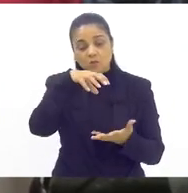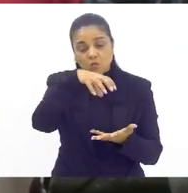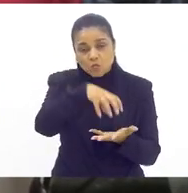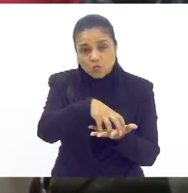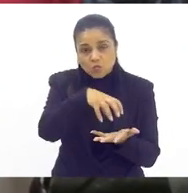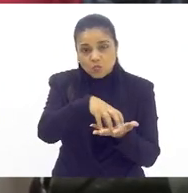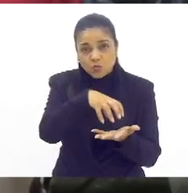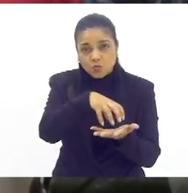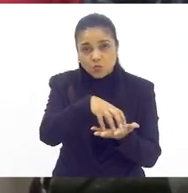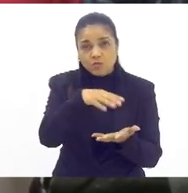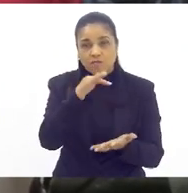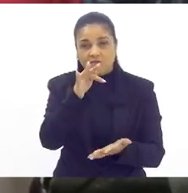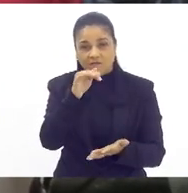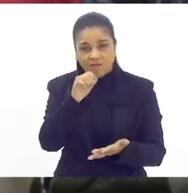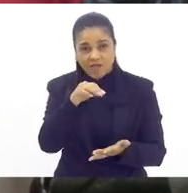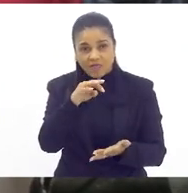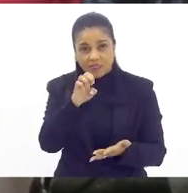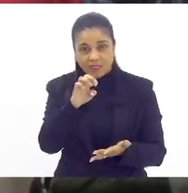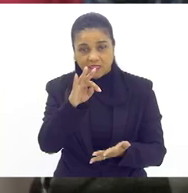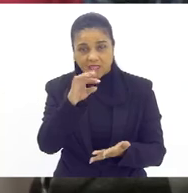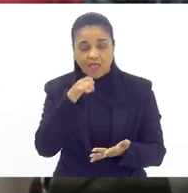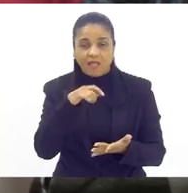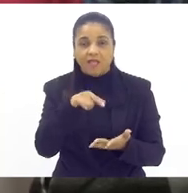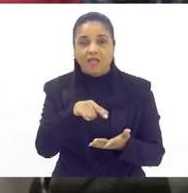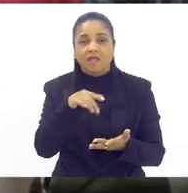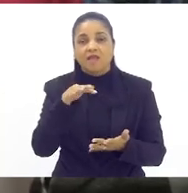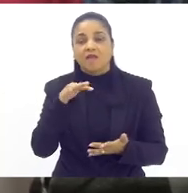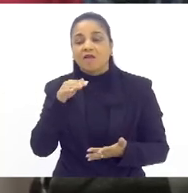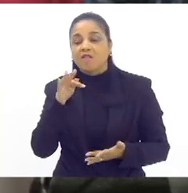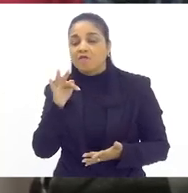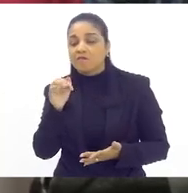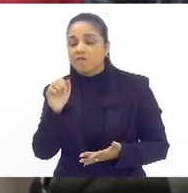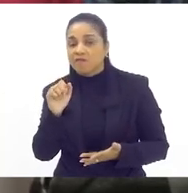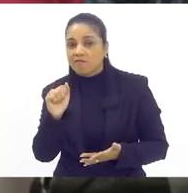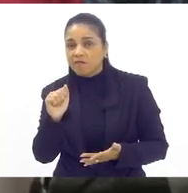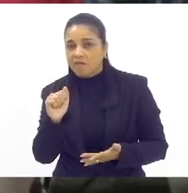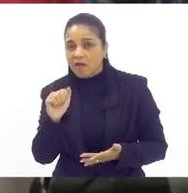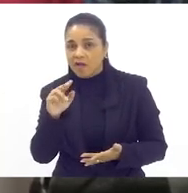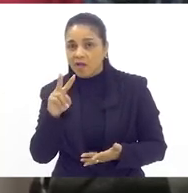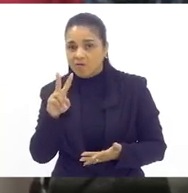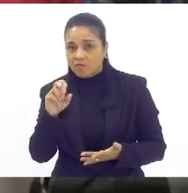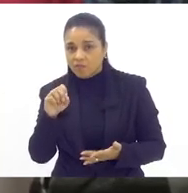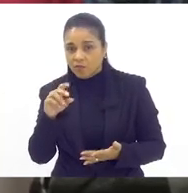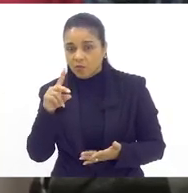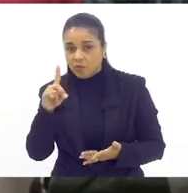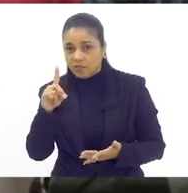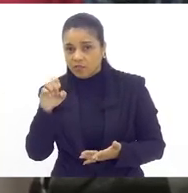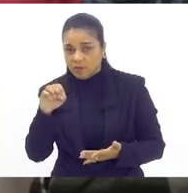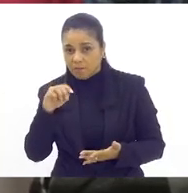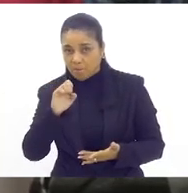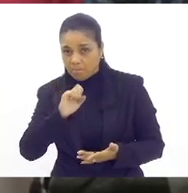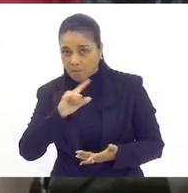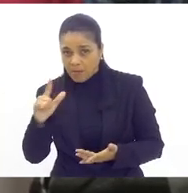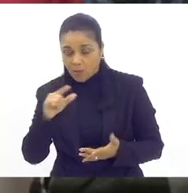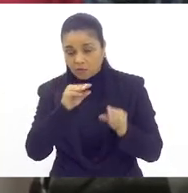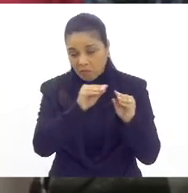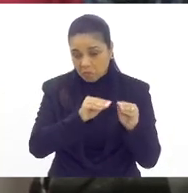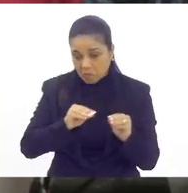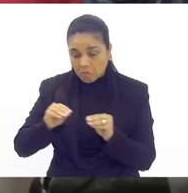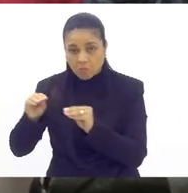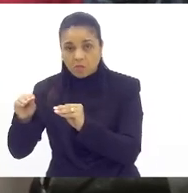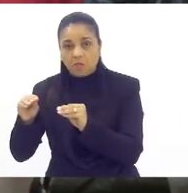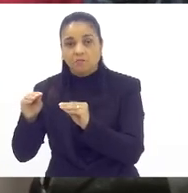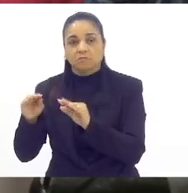Faetec você Favo de Mel ter sido deslocada está funcionando precáriamente improvisadamente na escola técnica